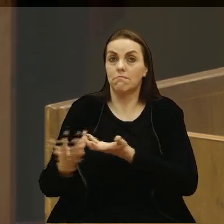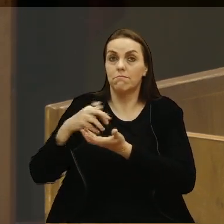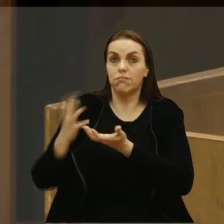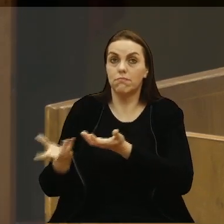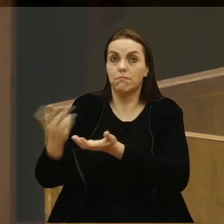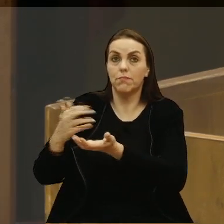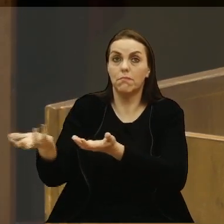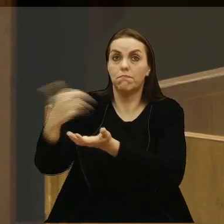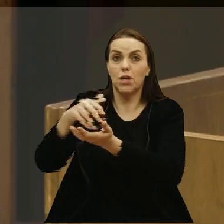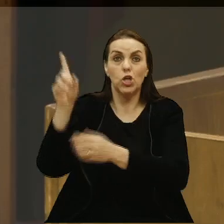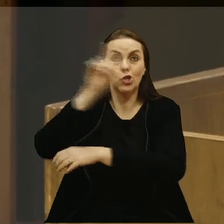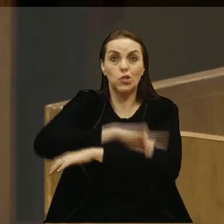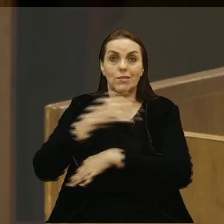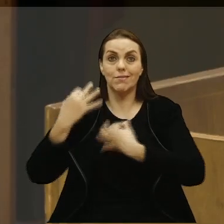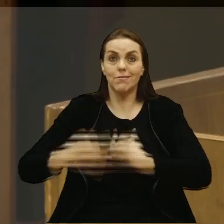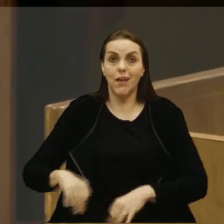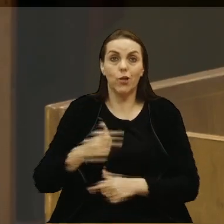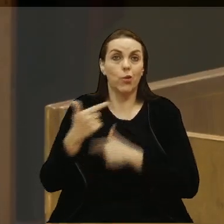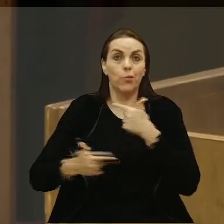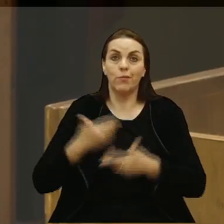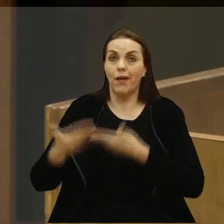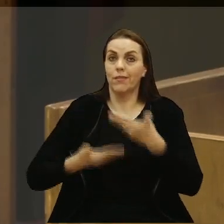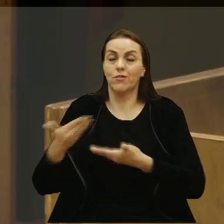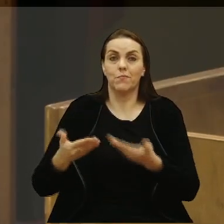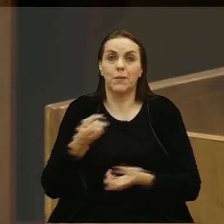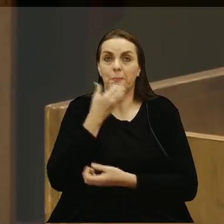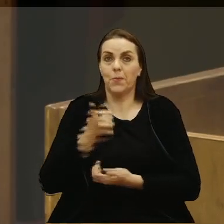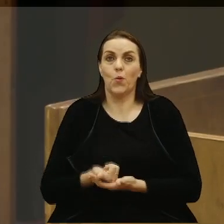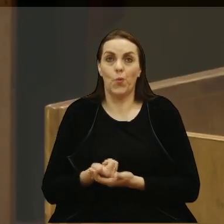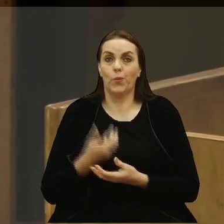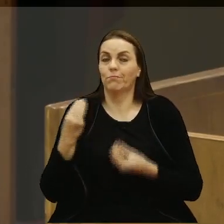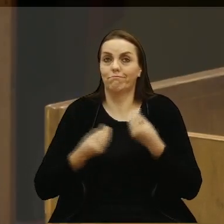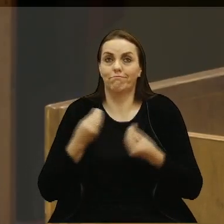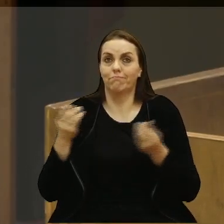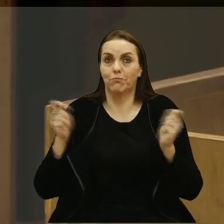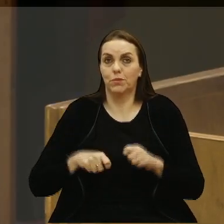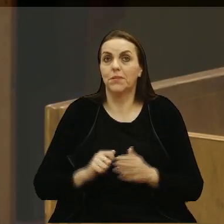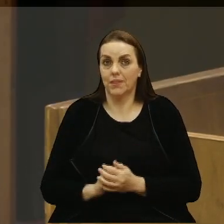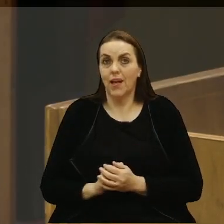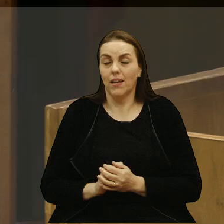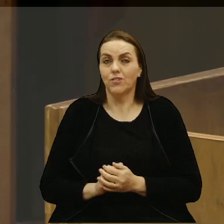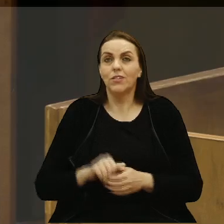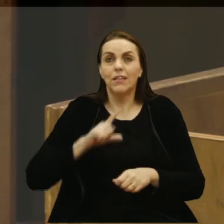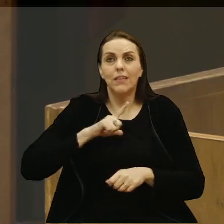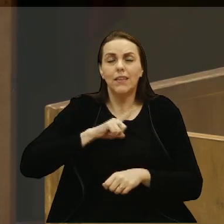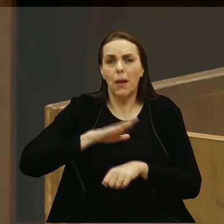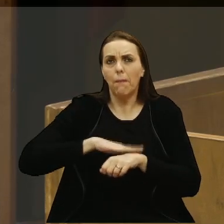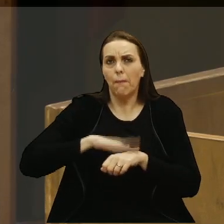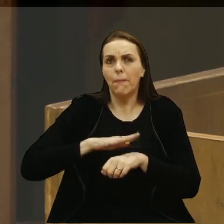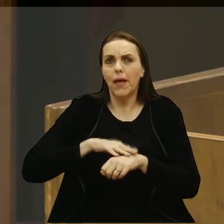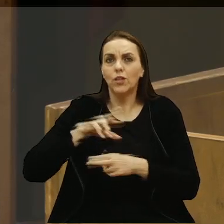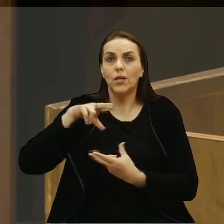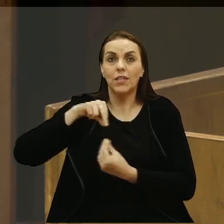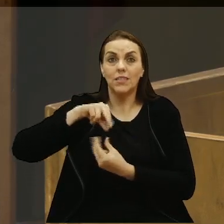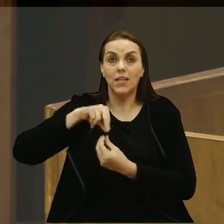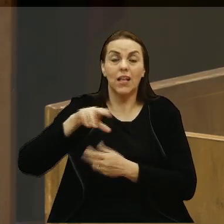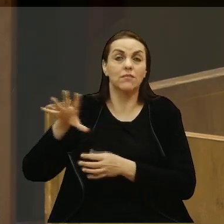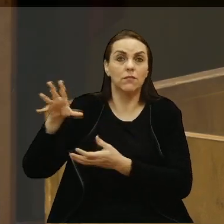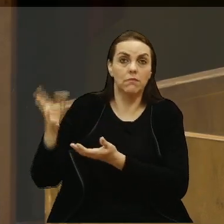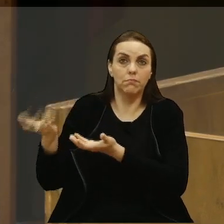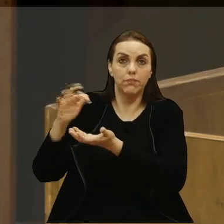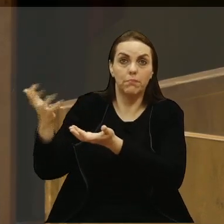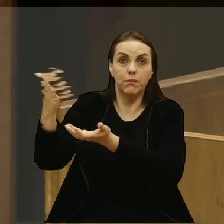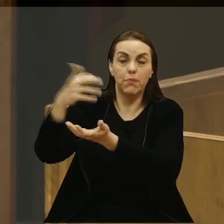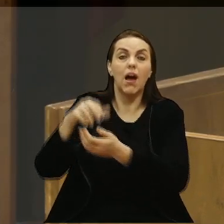dia certo ou se não tem o atendimento adequado como deveria. E nós passamos momentos que o seletivo, por exemplo, falhou, porque